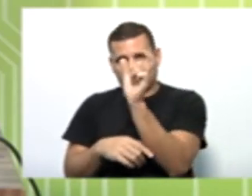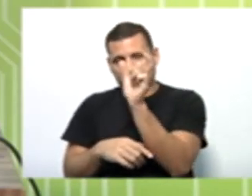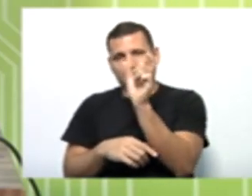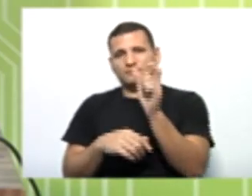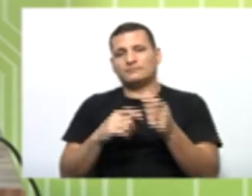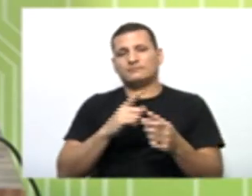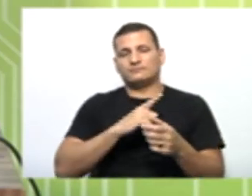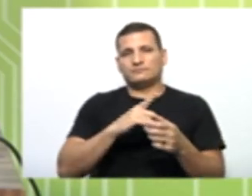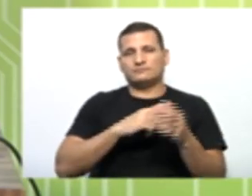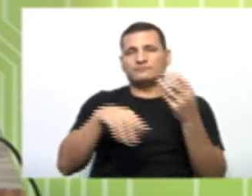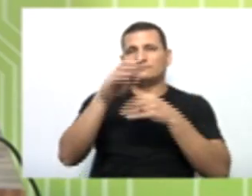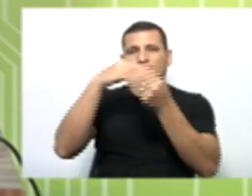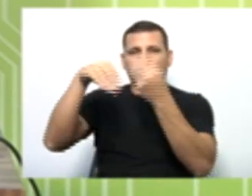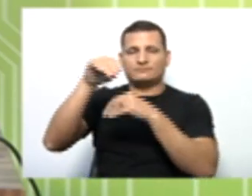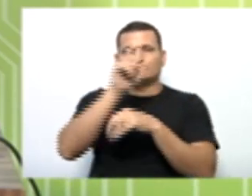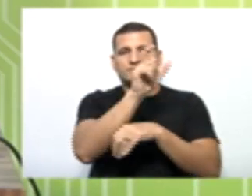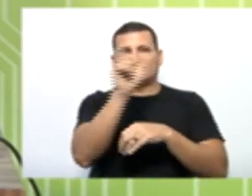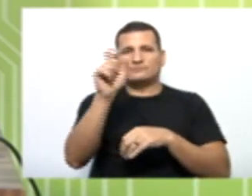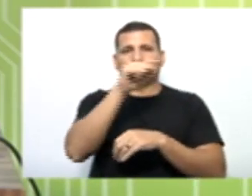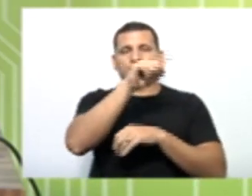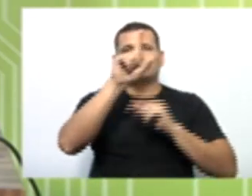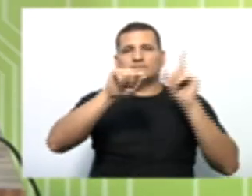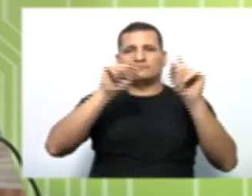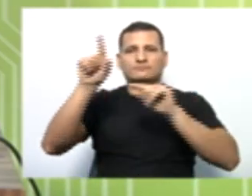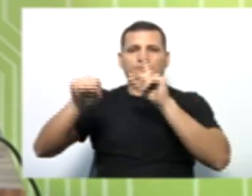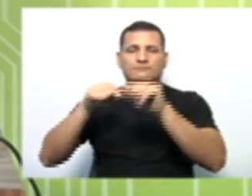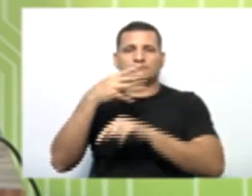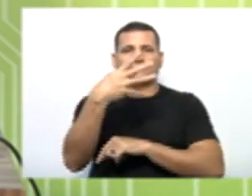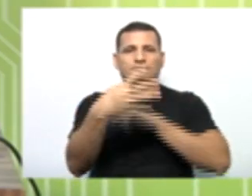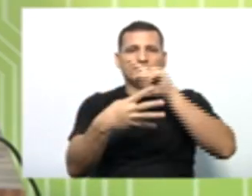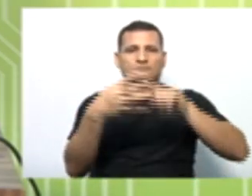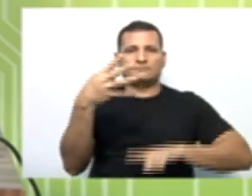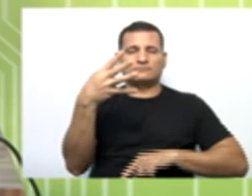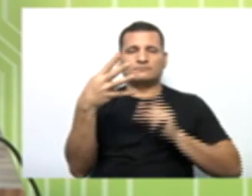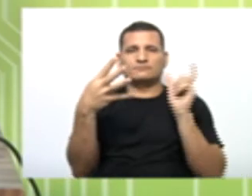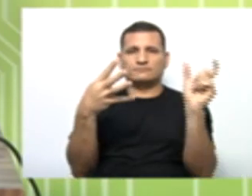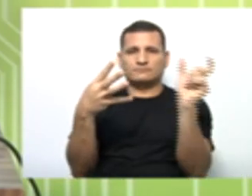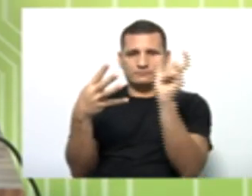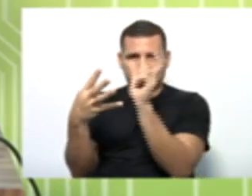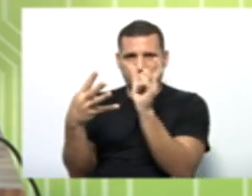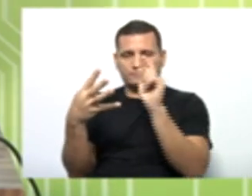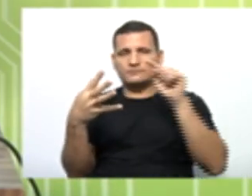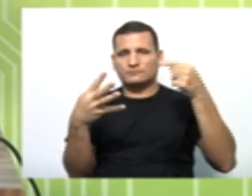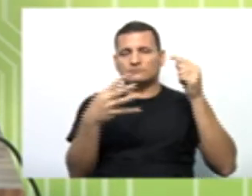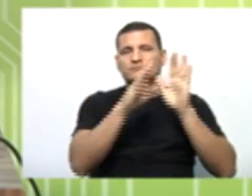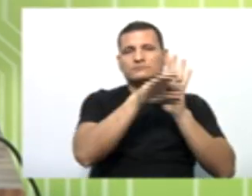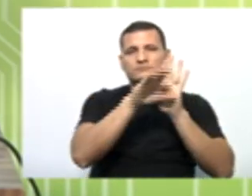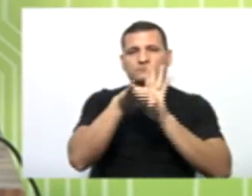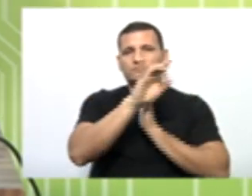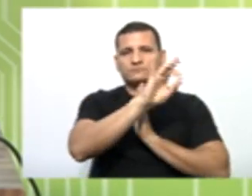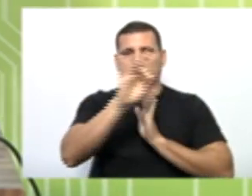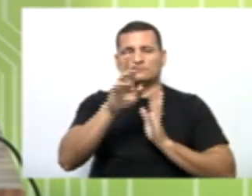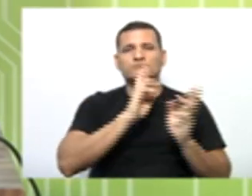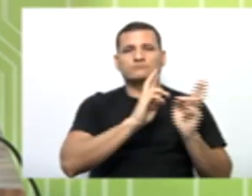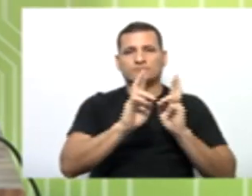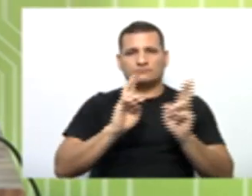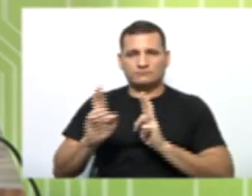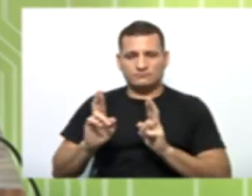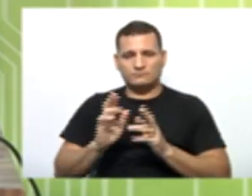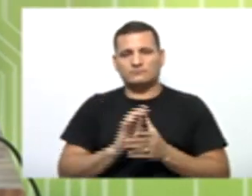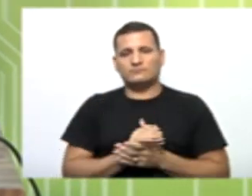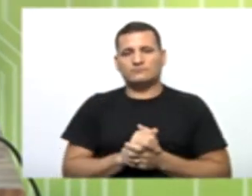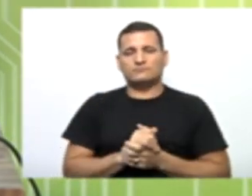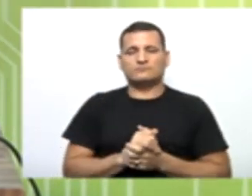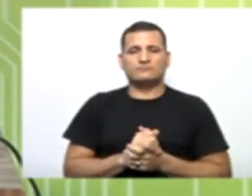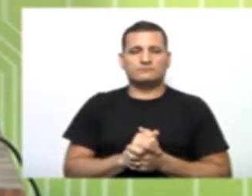estarão todas misturadas, vocês vão escolher 4 palavras aproximadamente e vocês vão colocar a definição de cada palavra conforme